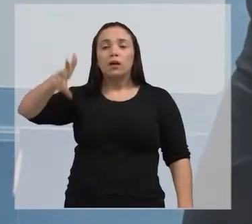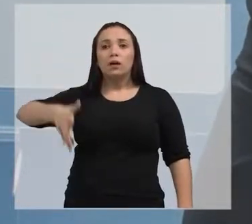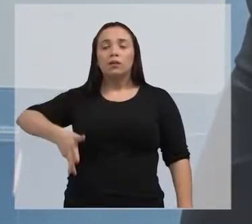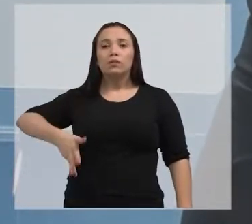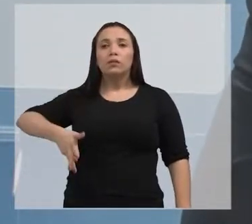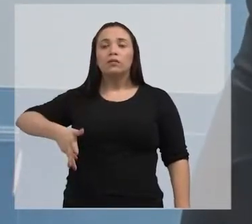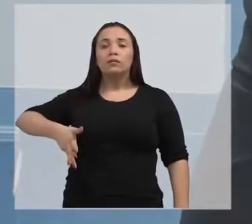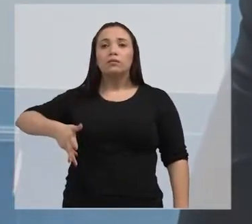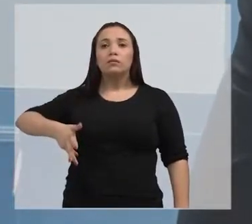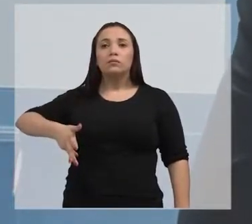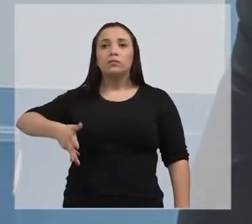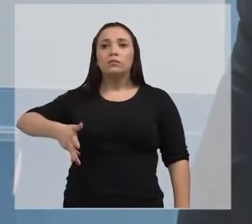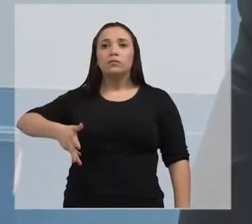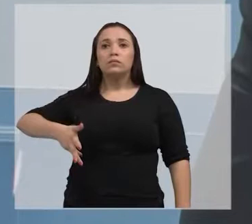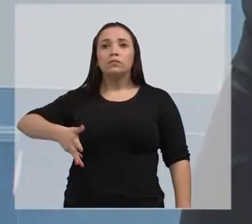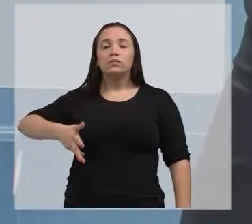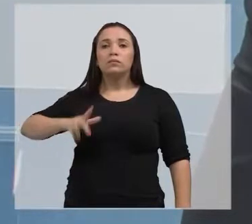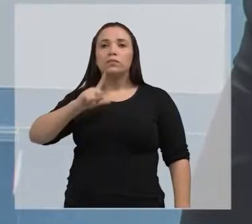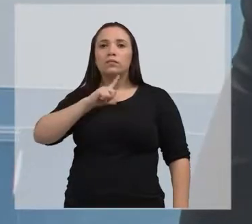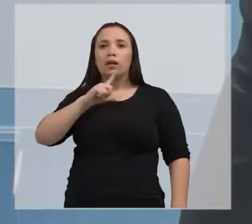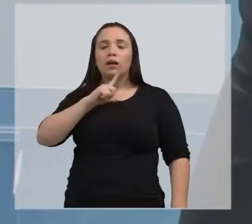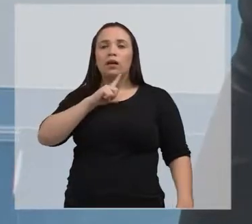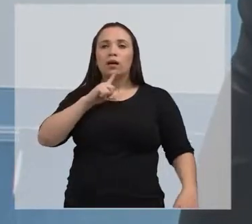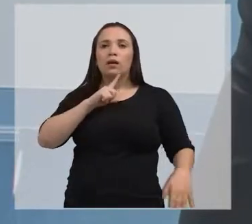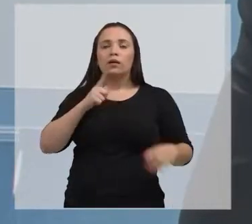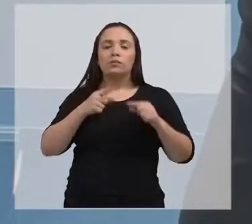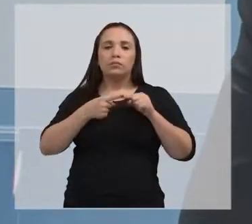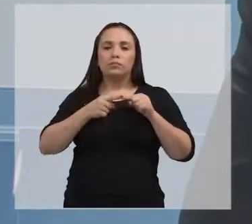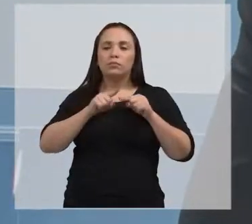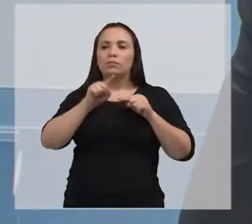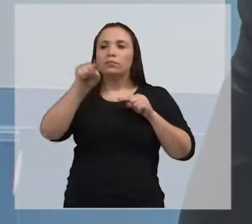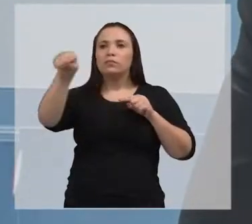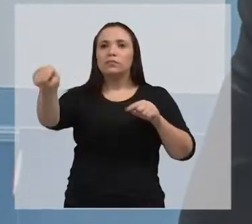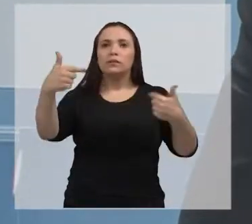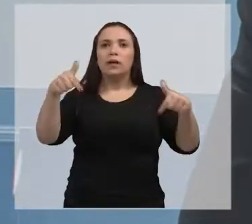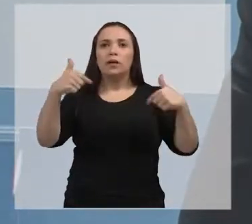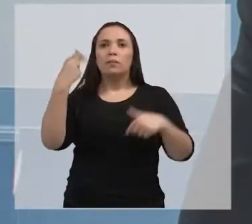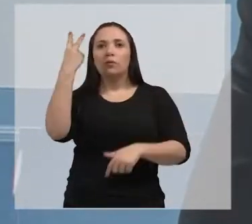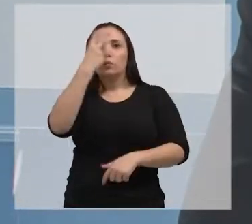sai mais tarde. Porque ele leva 2 horas para chegar no trabalho dele.